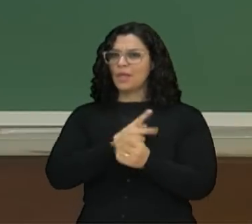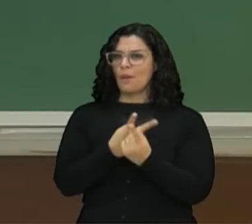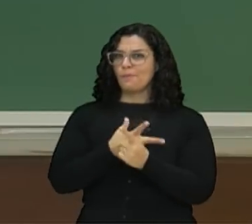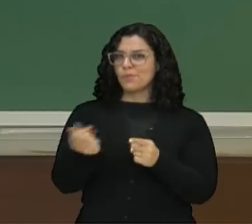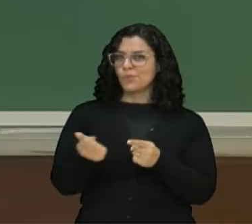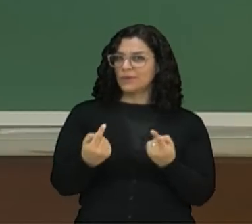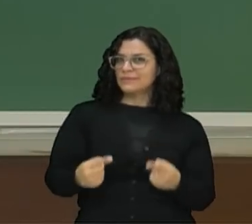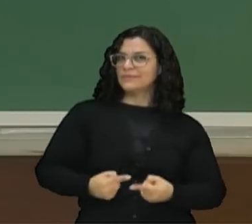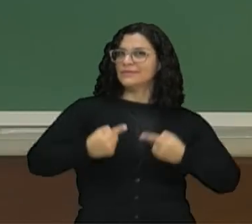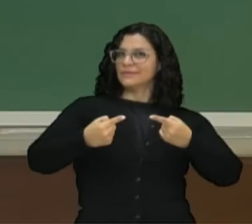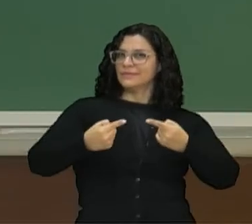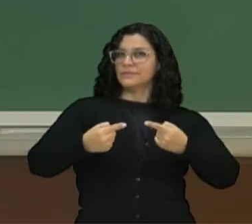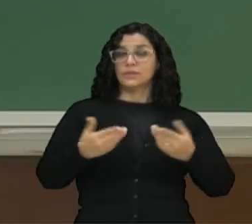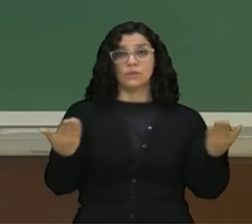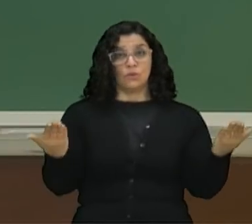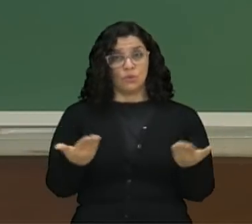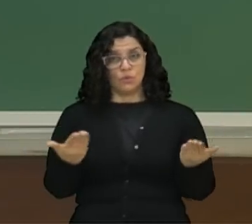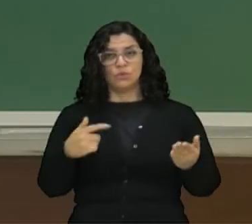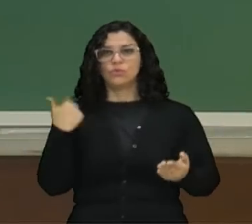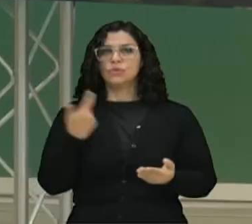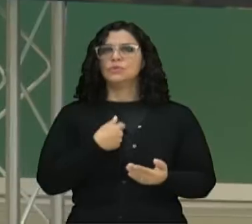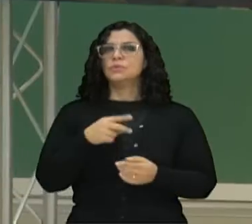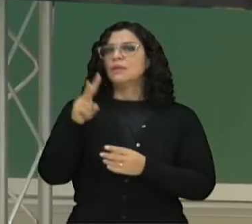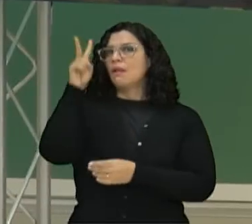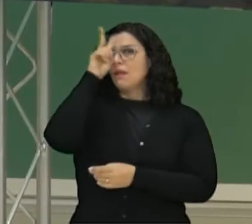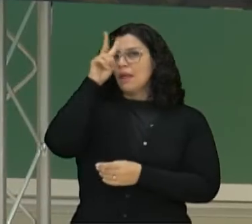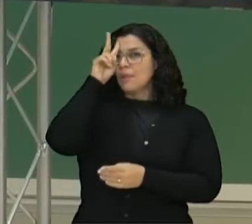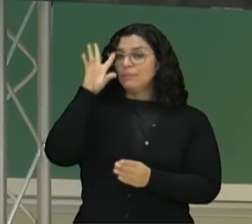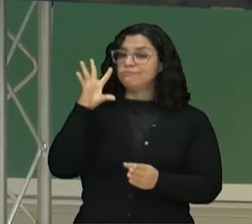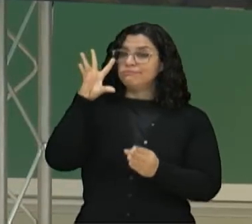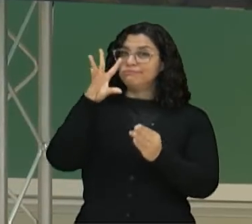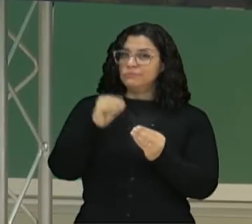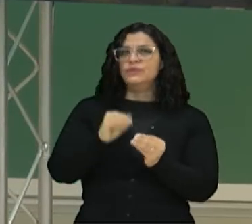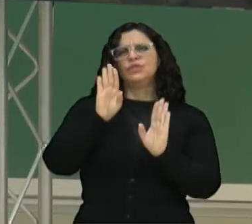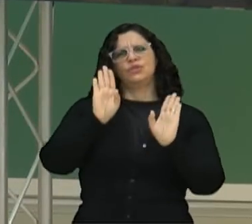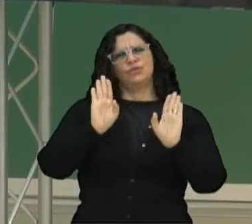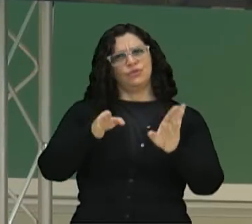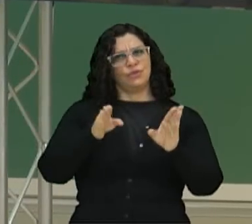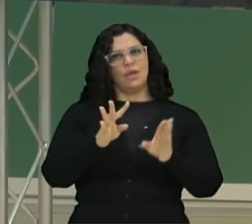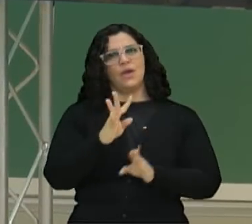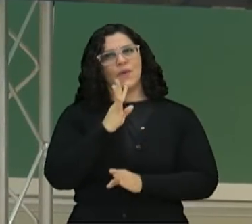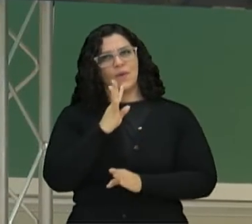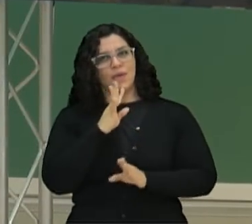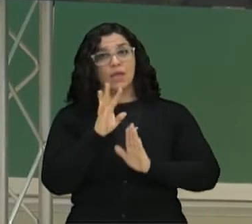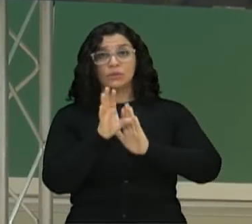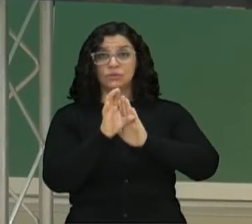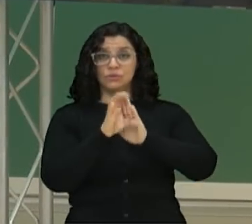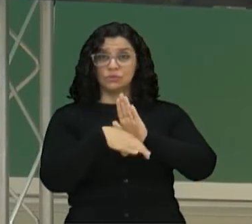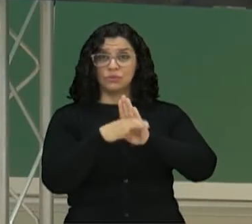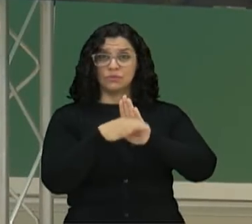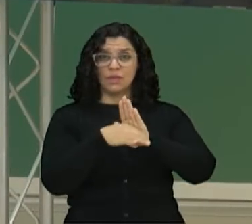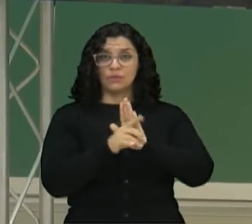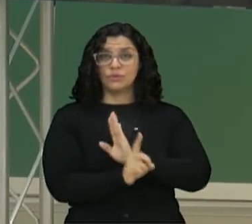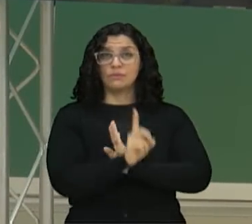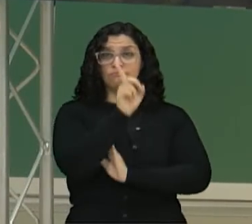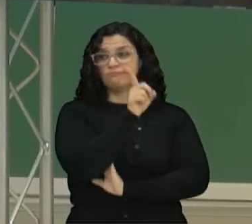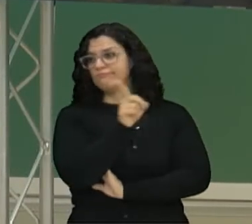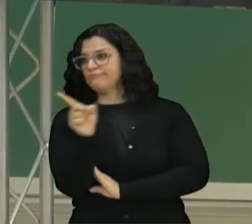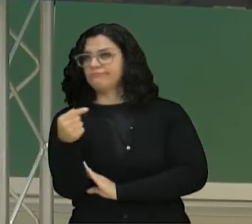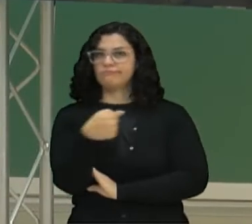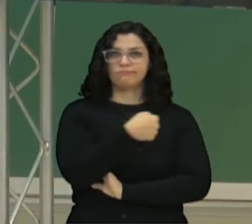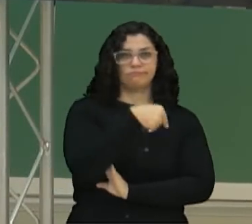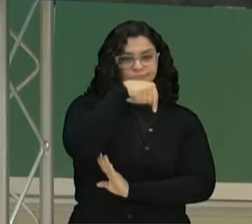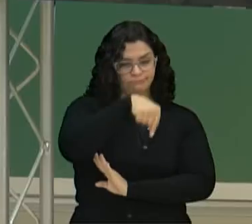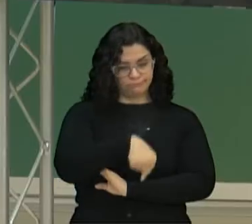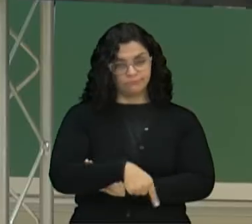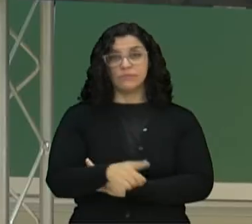um desafio. Então, na aula de hoje, nós vamos relembrar aquilo que vocês já tiveram, os conceitos, a orientação. Hoje nós